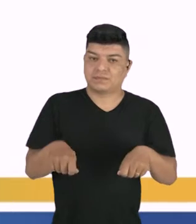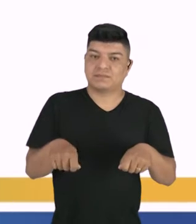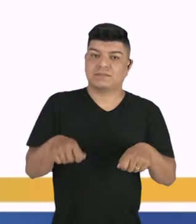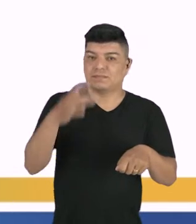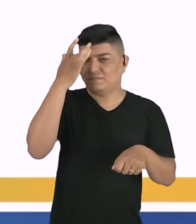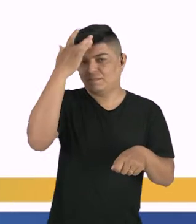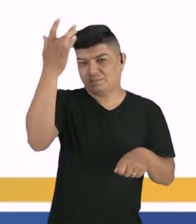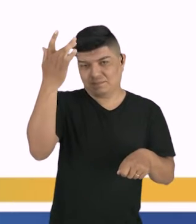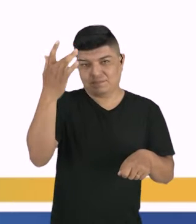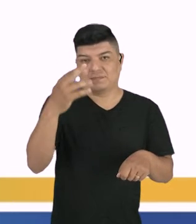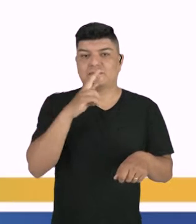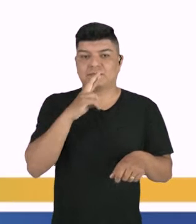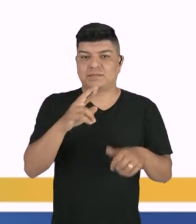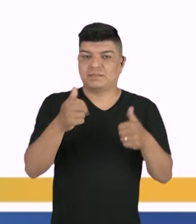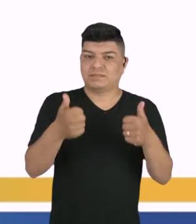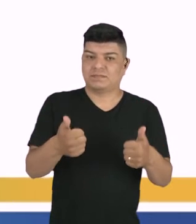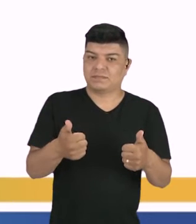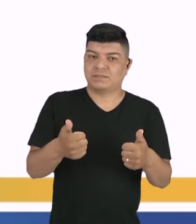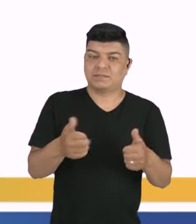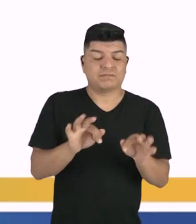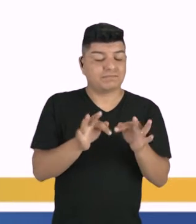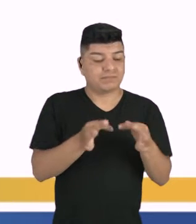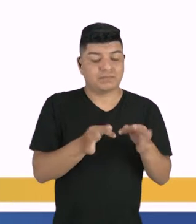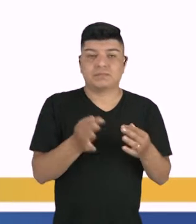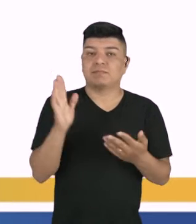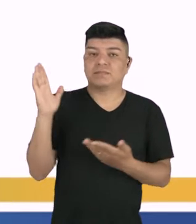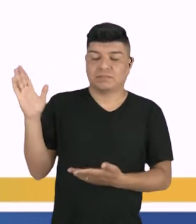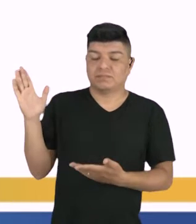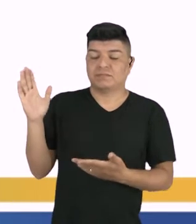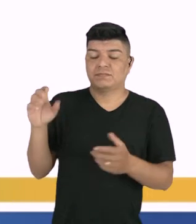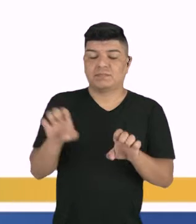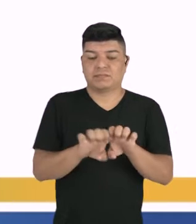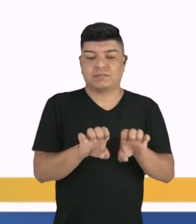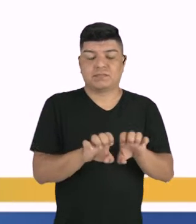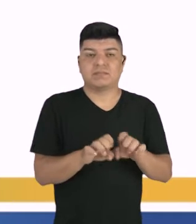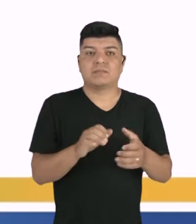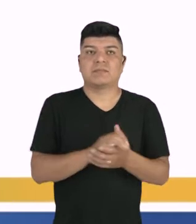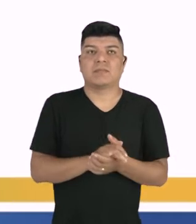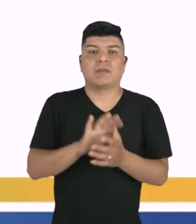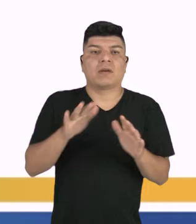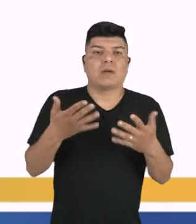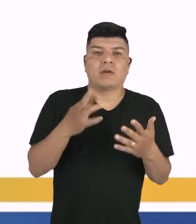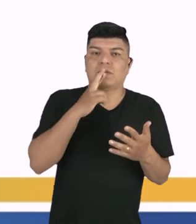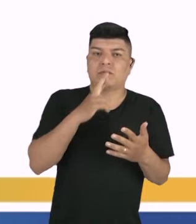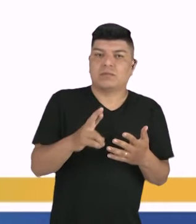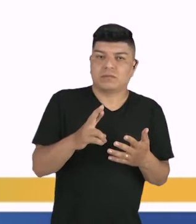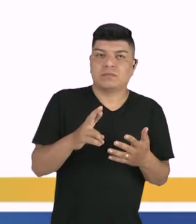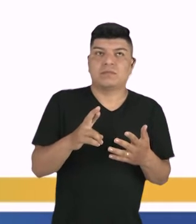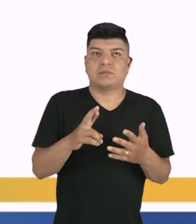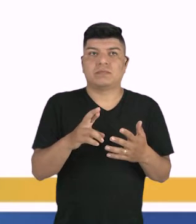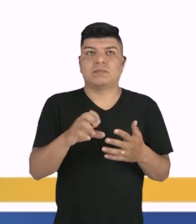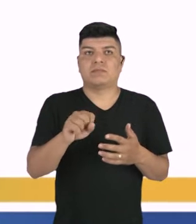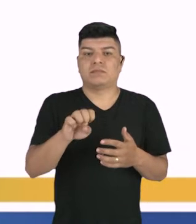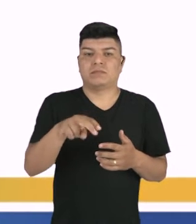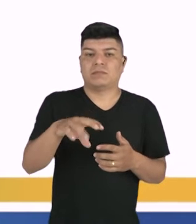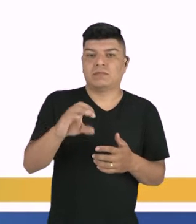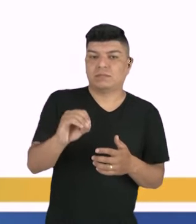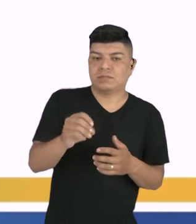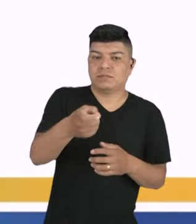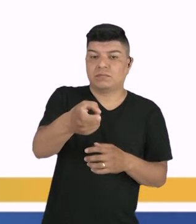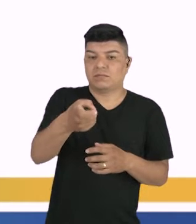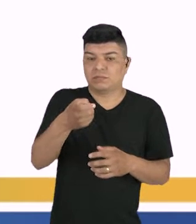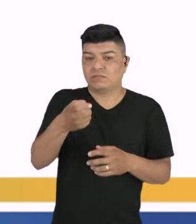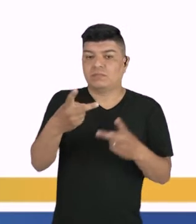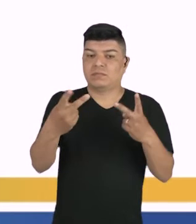ter facilidade na resolução. É bem simples essa equação aí, né? Qual a solução da equação seno de x igual a